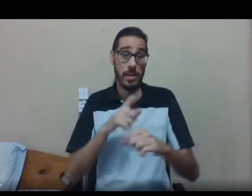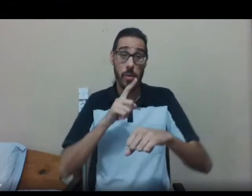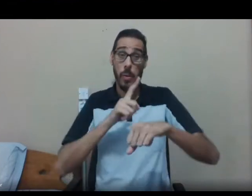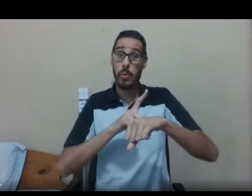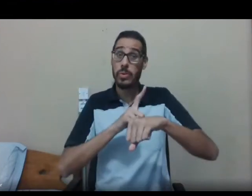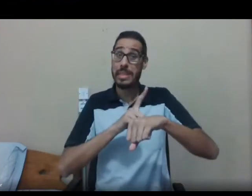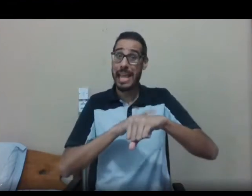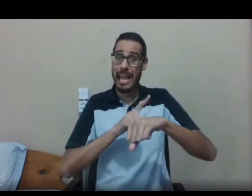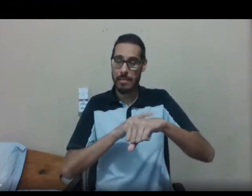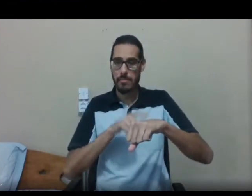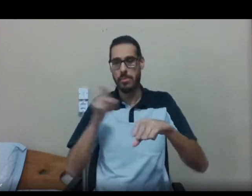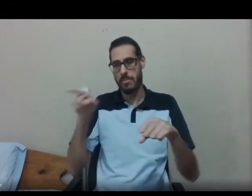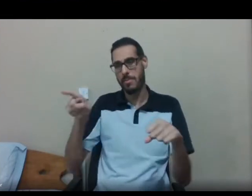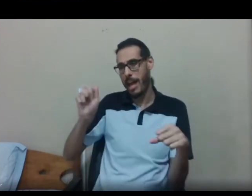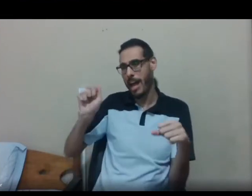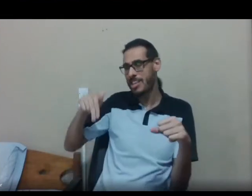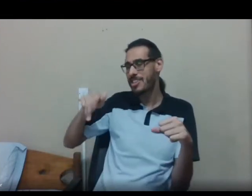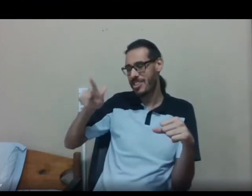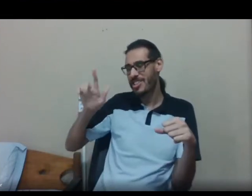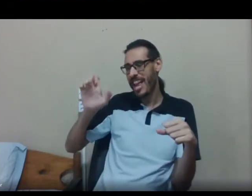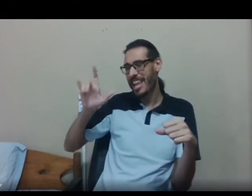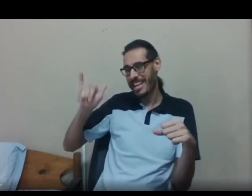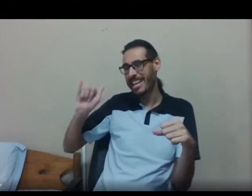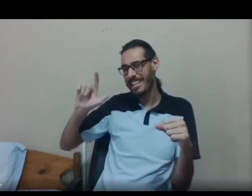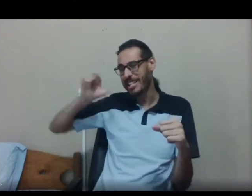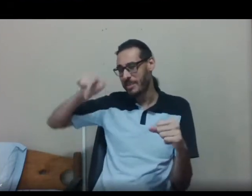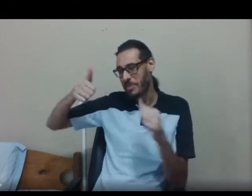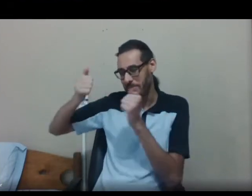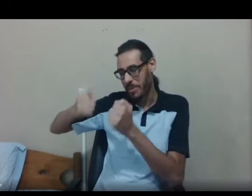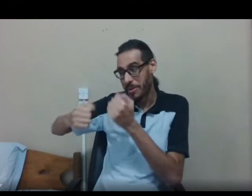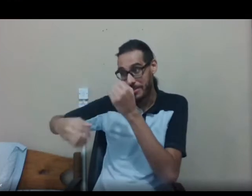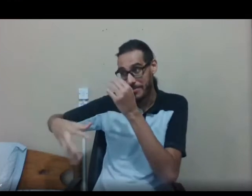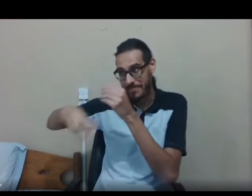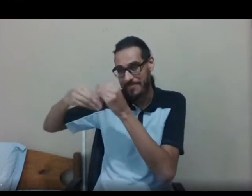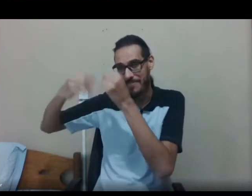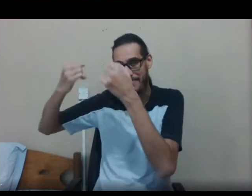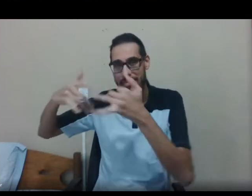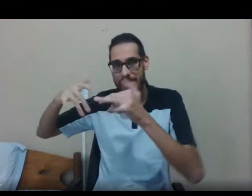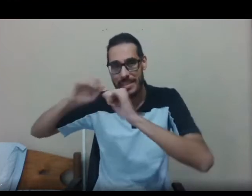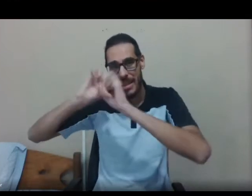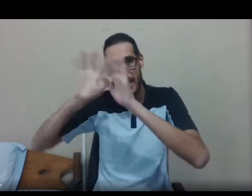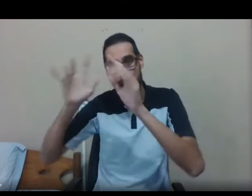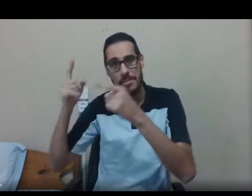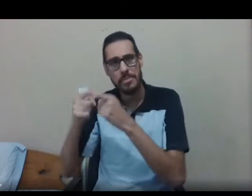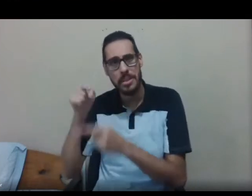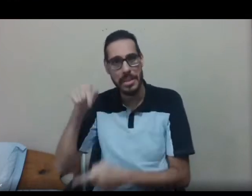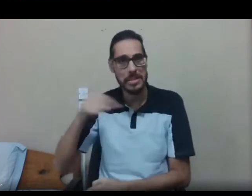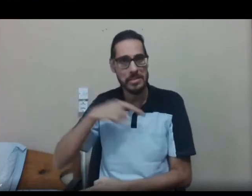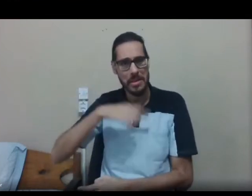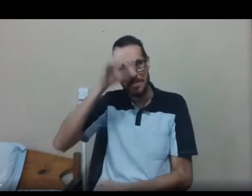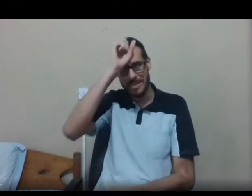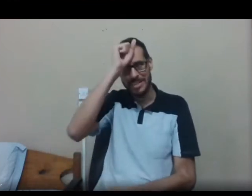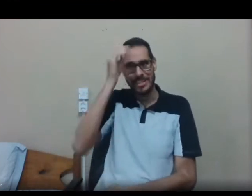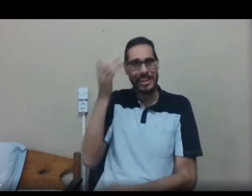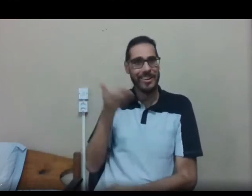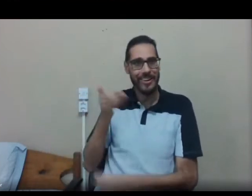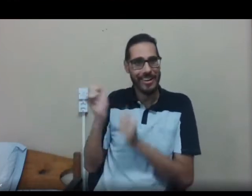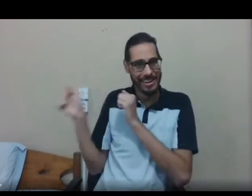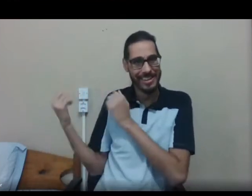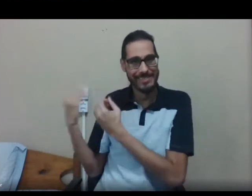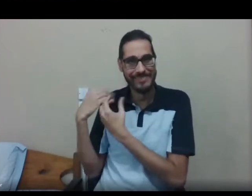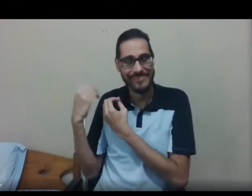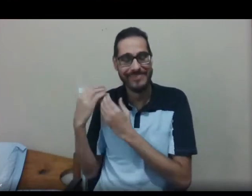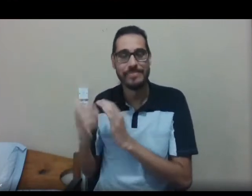é? Então, cada unidade de aprendizagem, ela tem ali o seu início, ela tem o seu meio, ela tem o